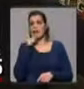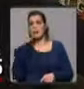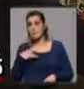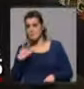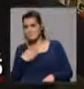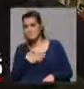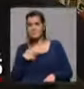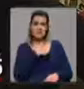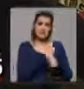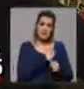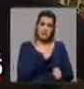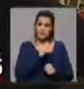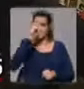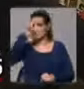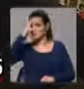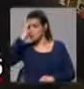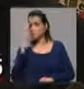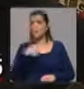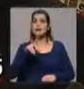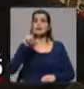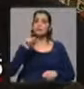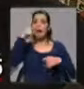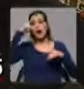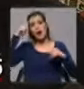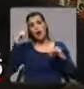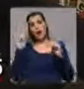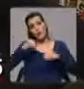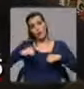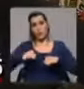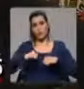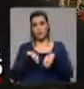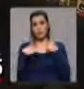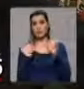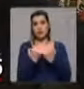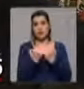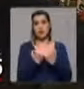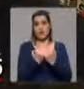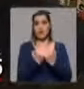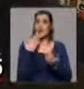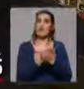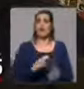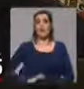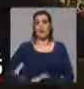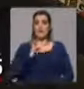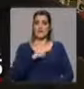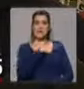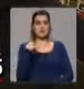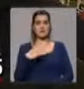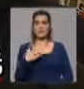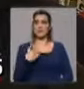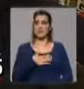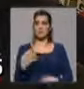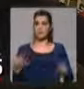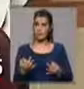trabalhadores, mas também fruto de um acordo social que conseguiu devolver a confiança aos empregadores, fazendo